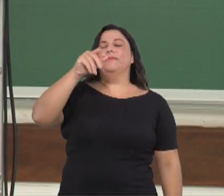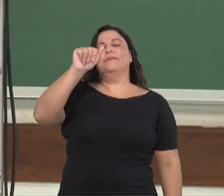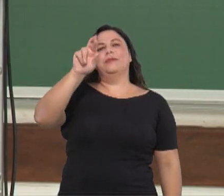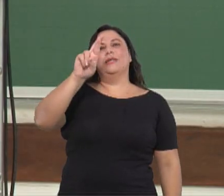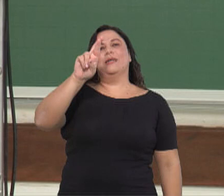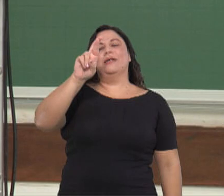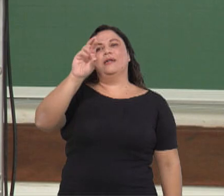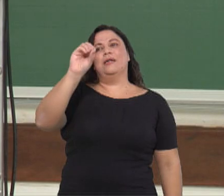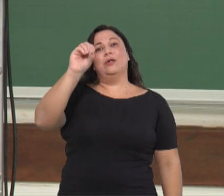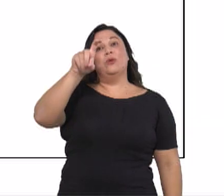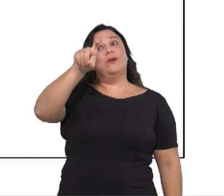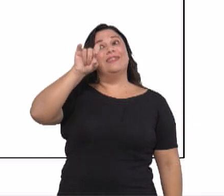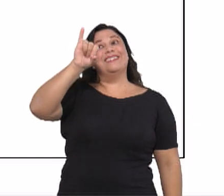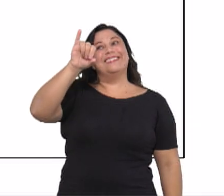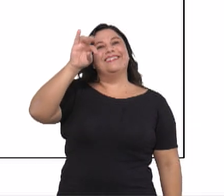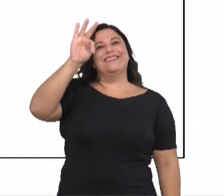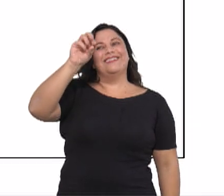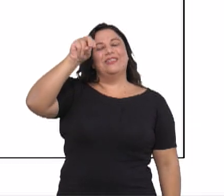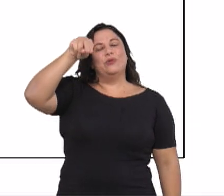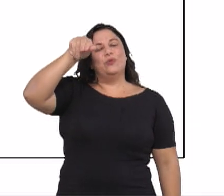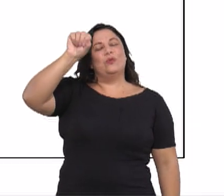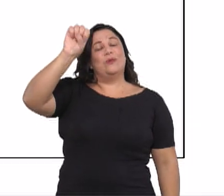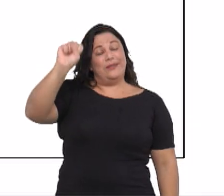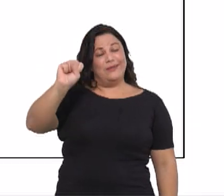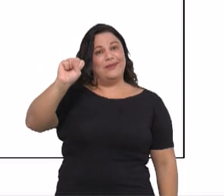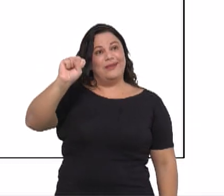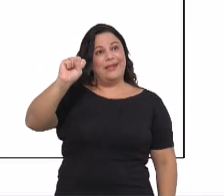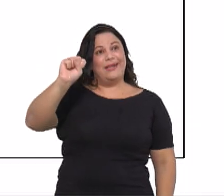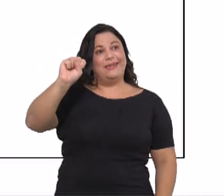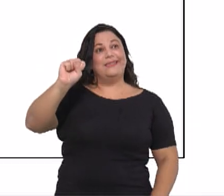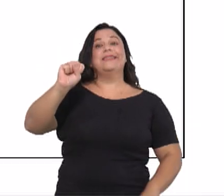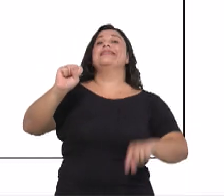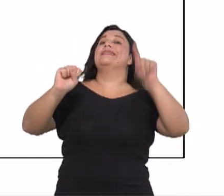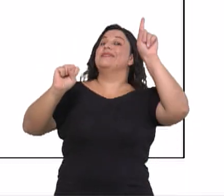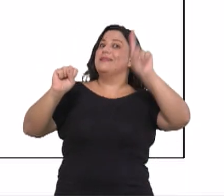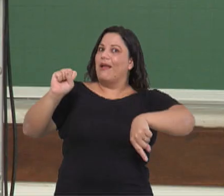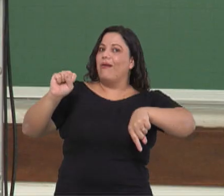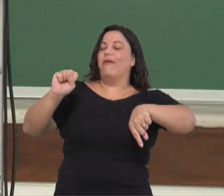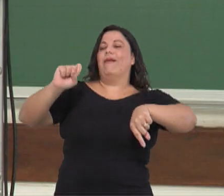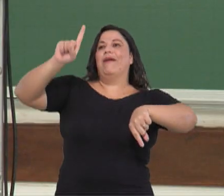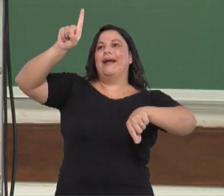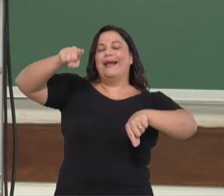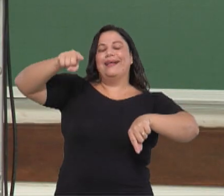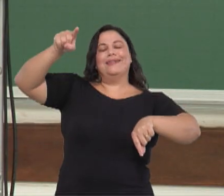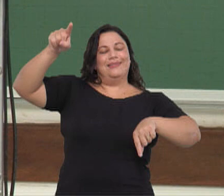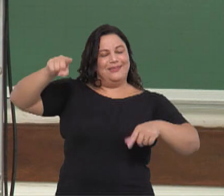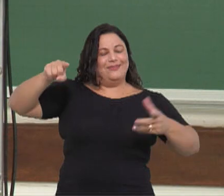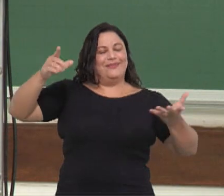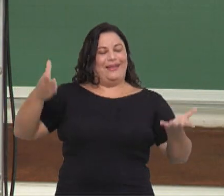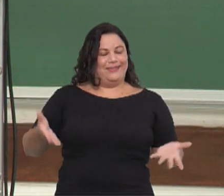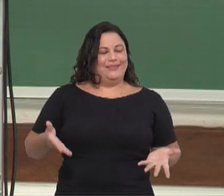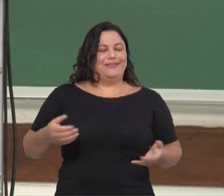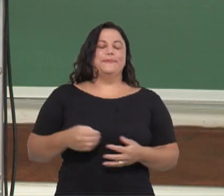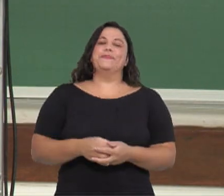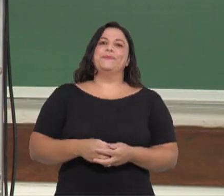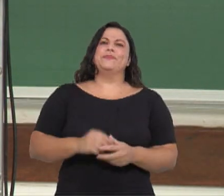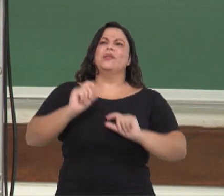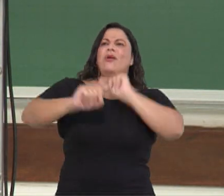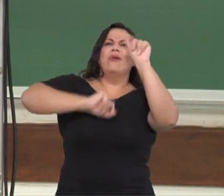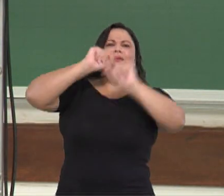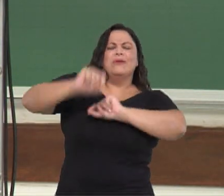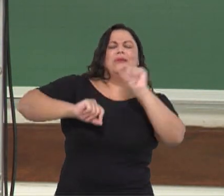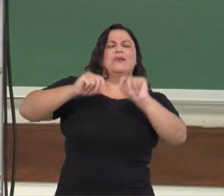proparoxítonas? Todas as proparoxítonas são acentuadas. O que nós vimos hoje? Nós